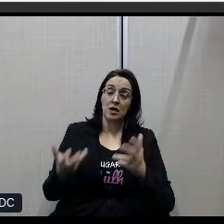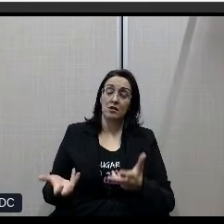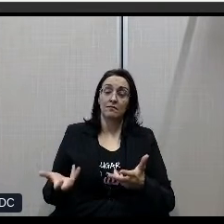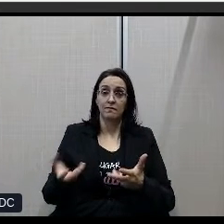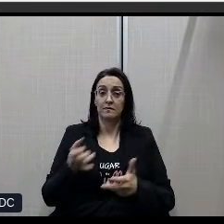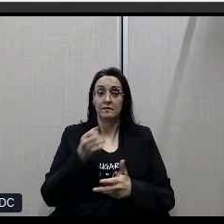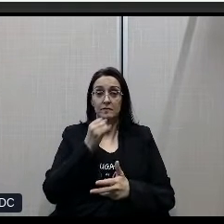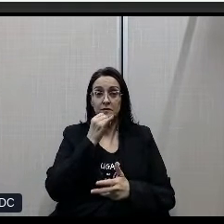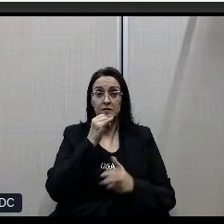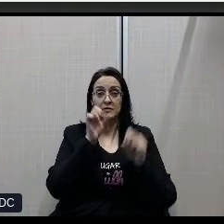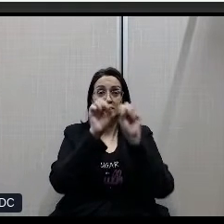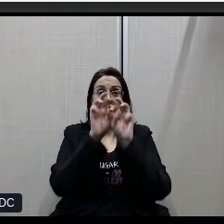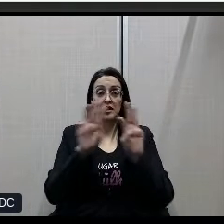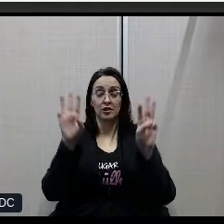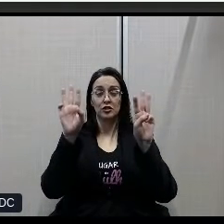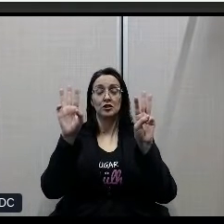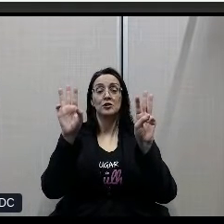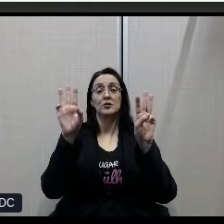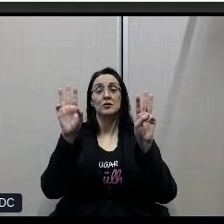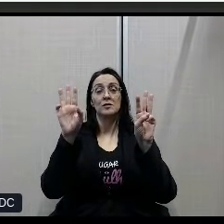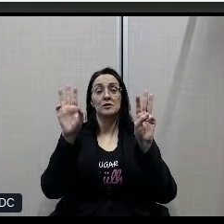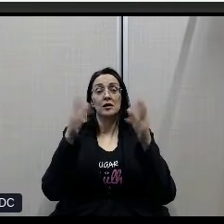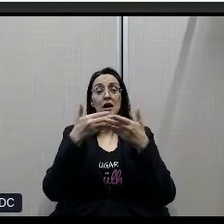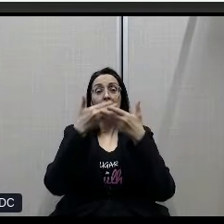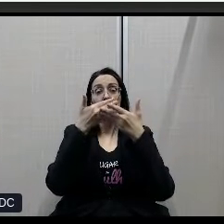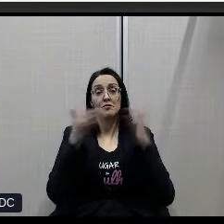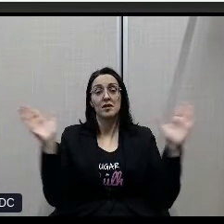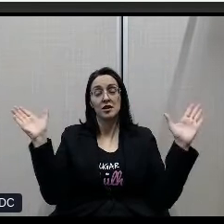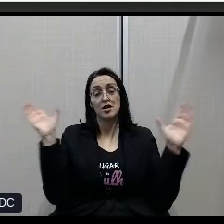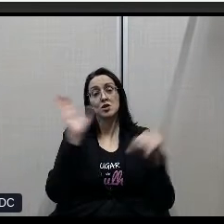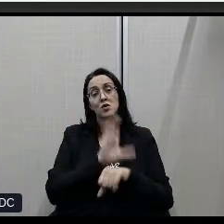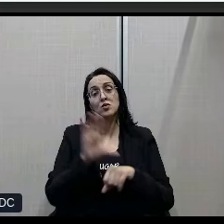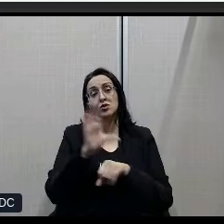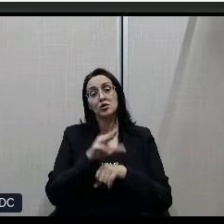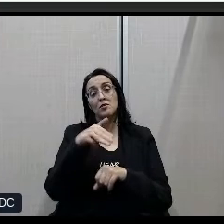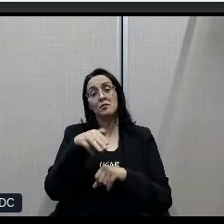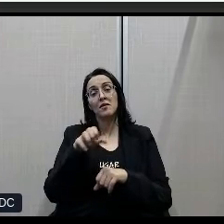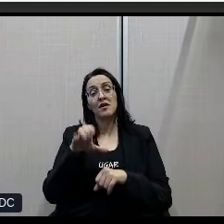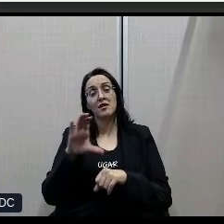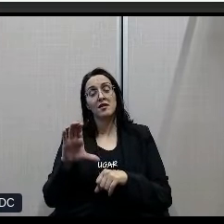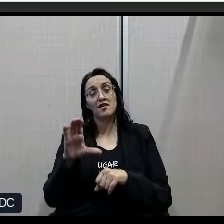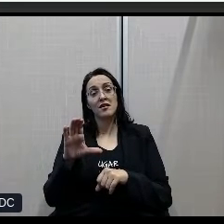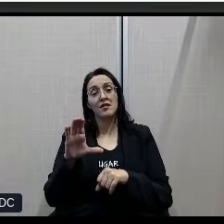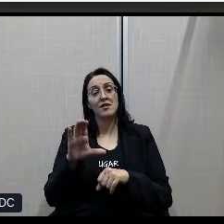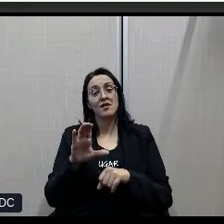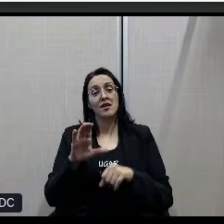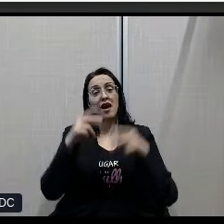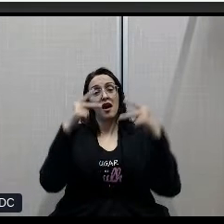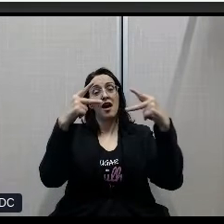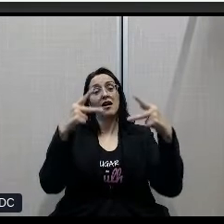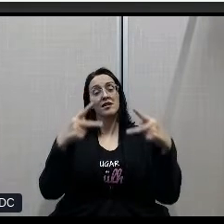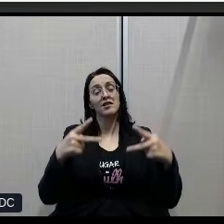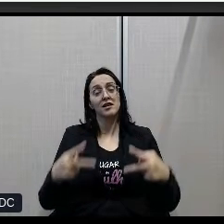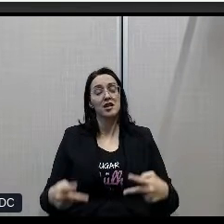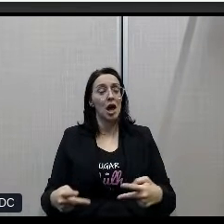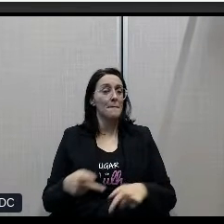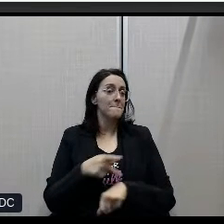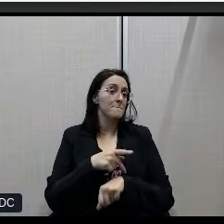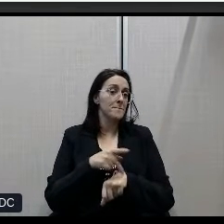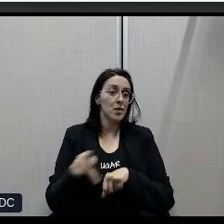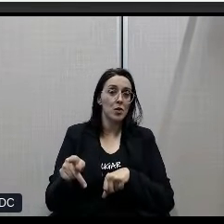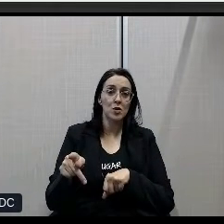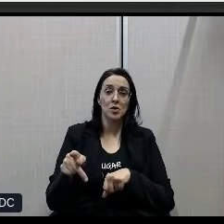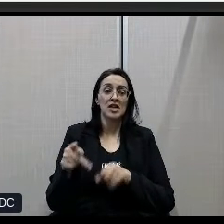fazer um site, né, abrir um curso no MEC, com HTML puro, sem design,